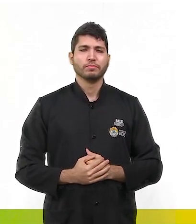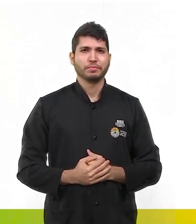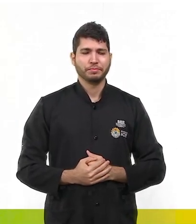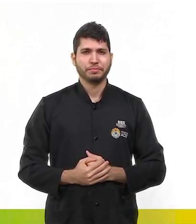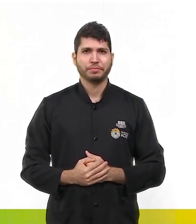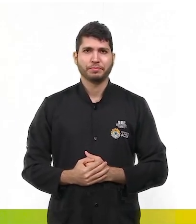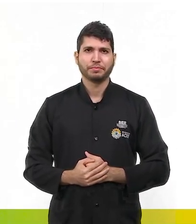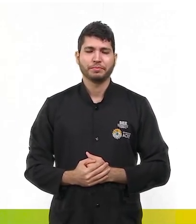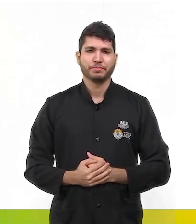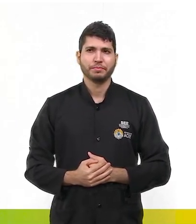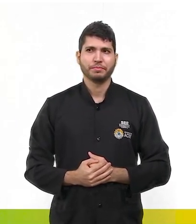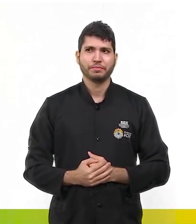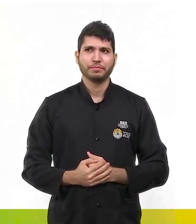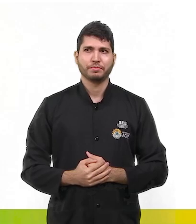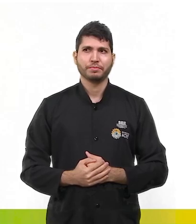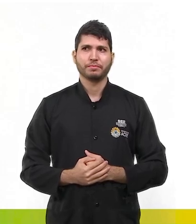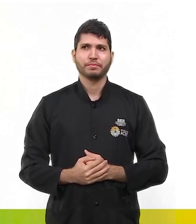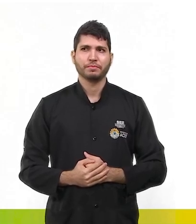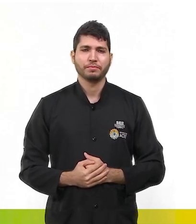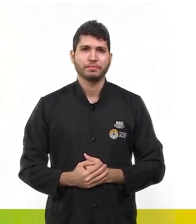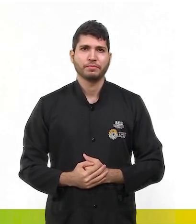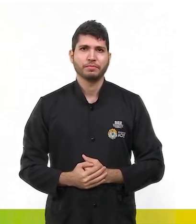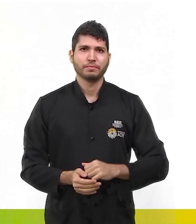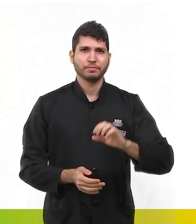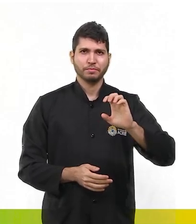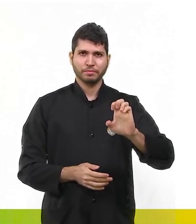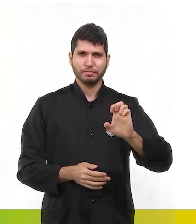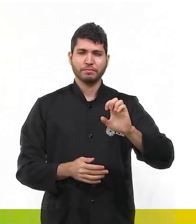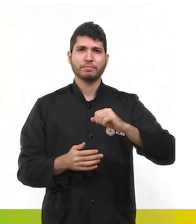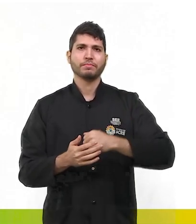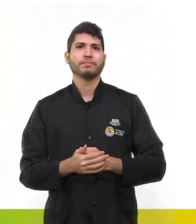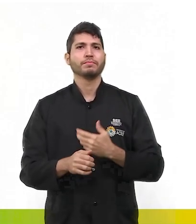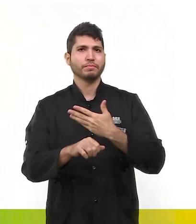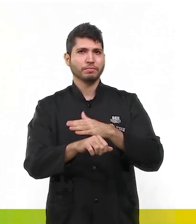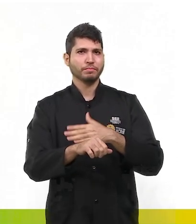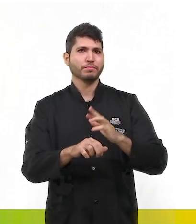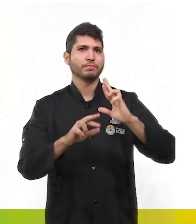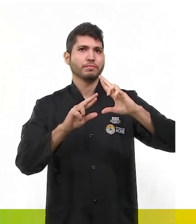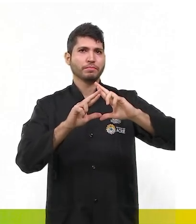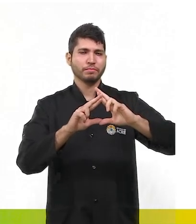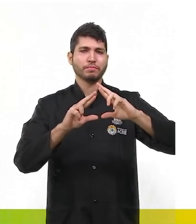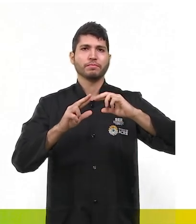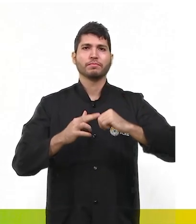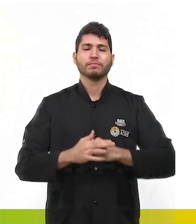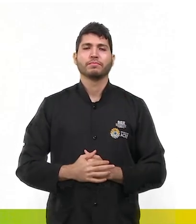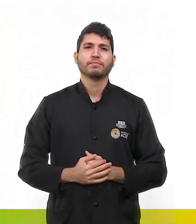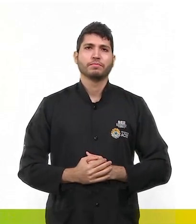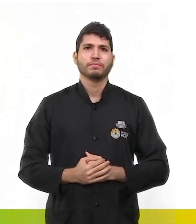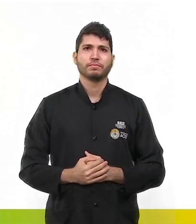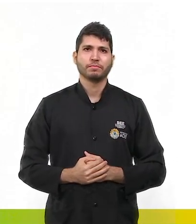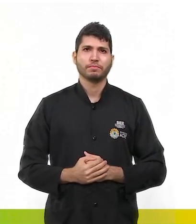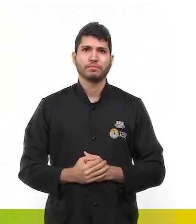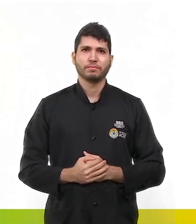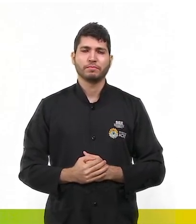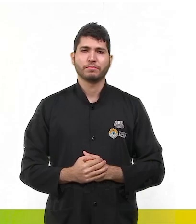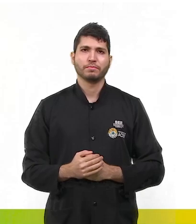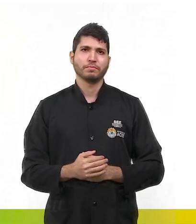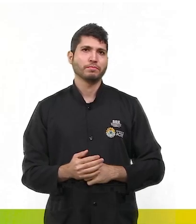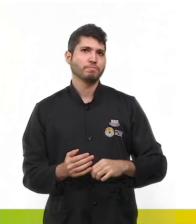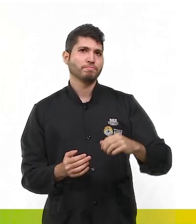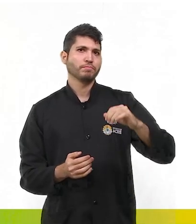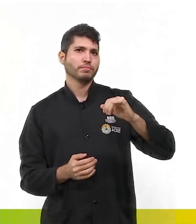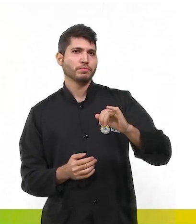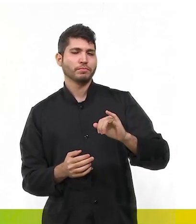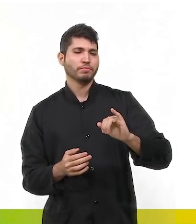alternativa D, mas vamos ler também a alternativa E. As práticas sustentáveis são incompatíveis com o